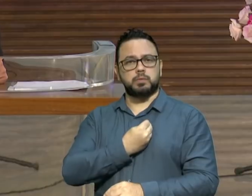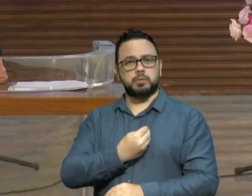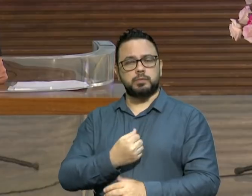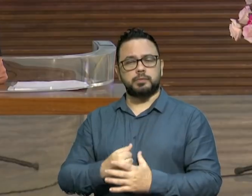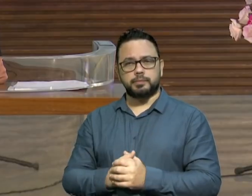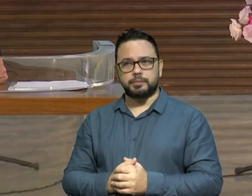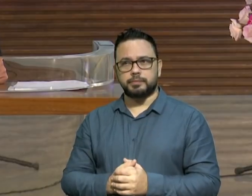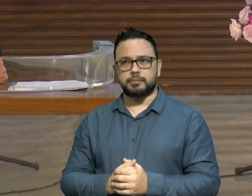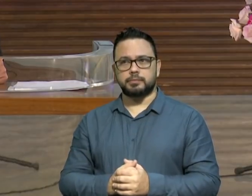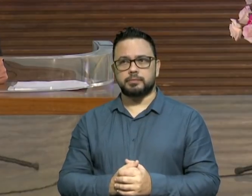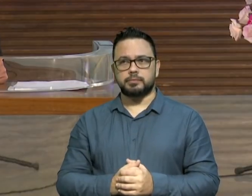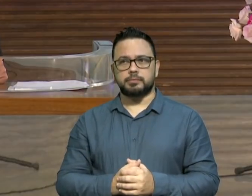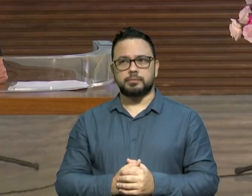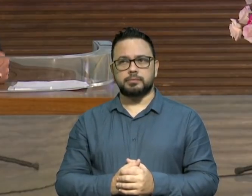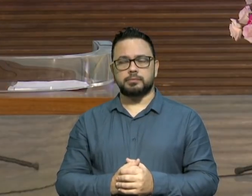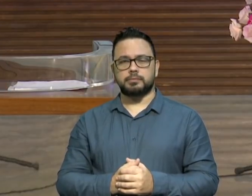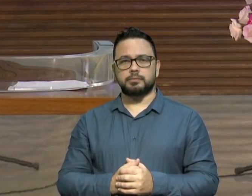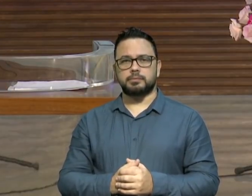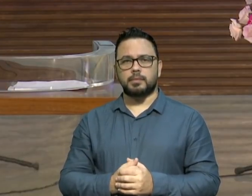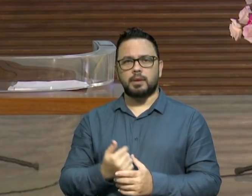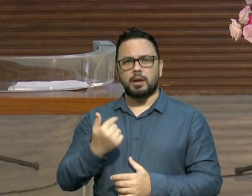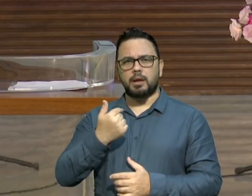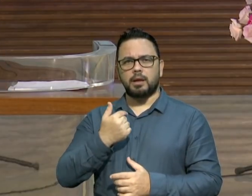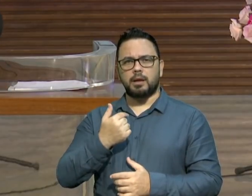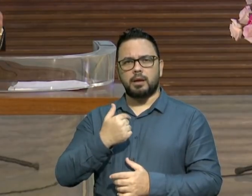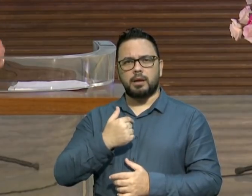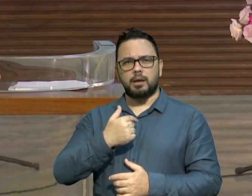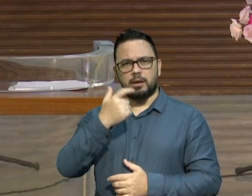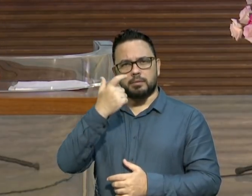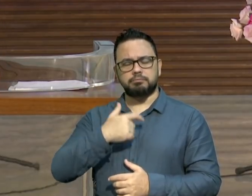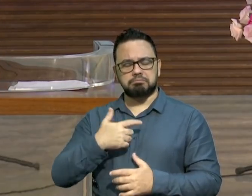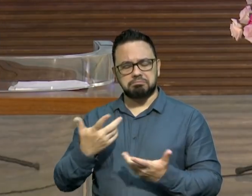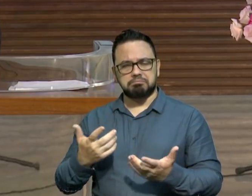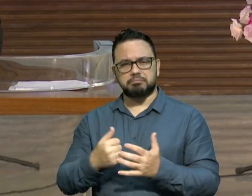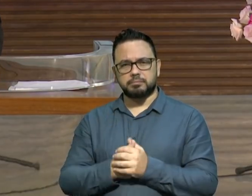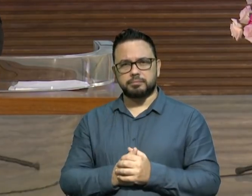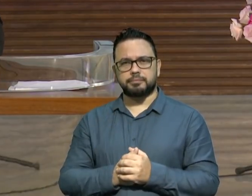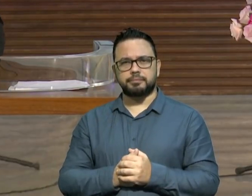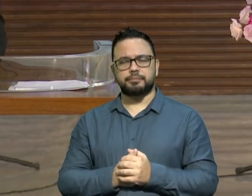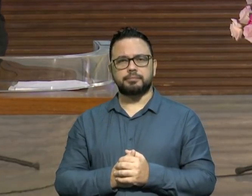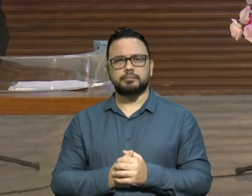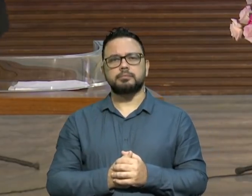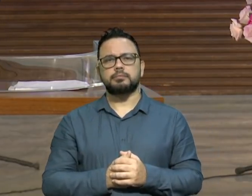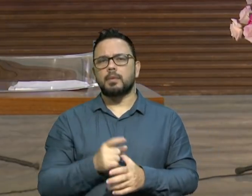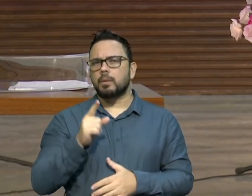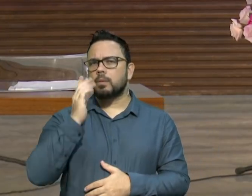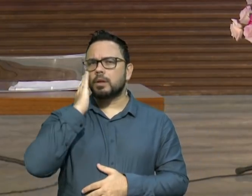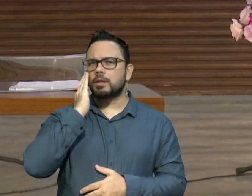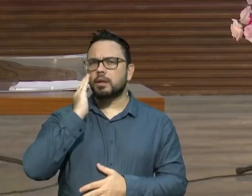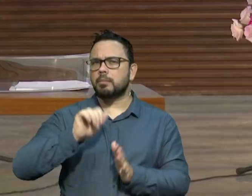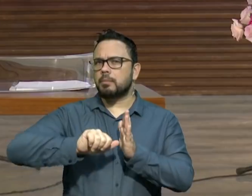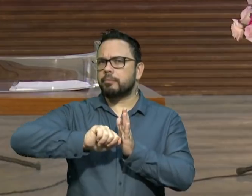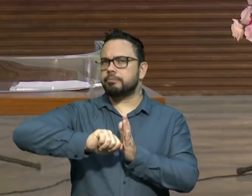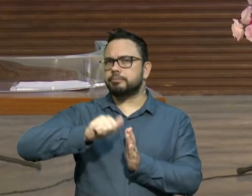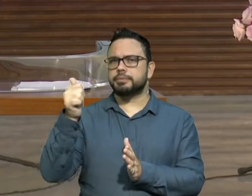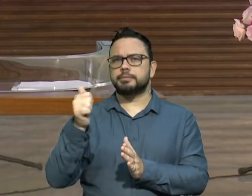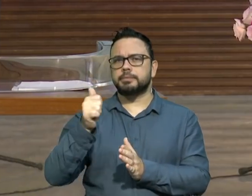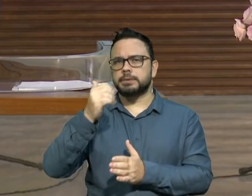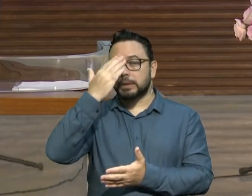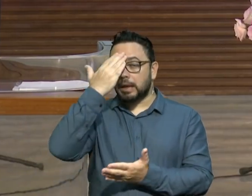aborto natimorto está se humilhando aqui dizendo muito bem irmãos Você sabe qual foi o primeiro